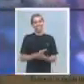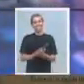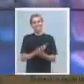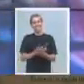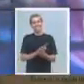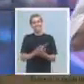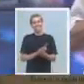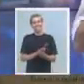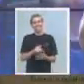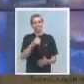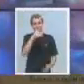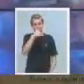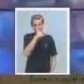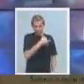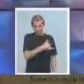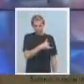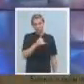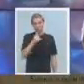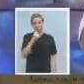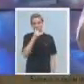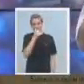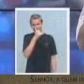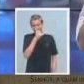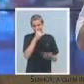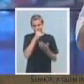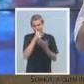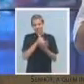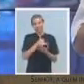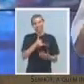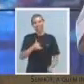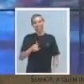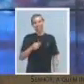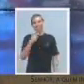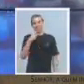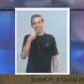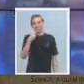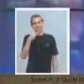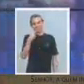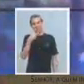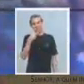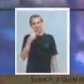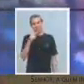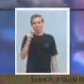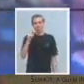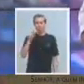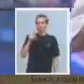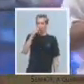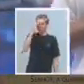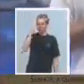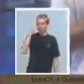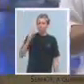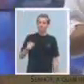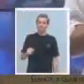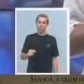Ah, coitado, ele fez isso que ele estava bêbado. Mas olha, bêbado sabe direitinho o que está fazendo.